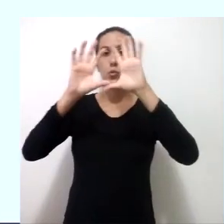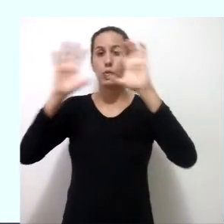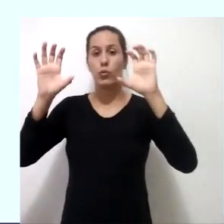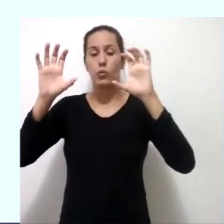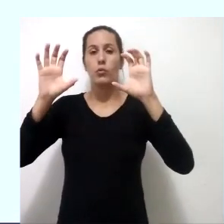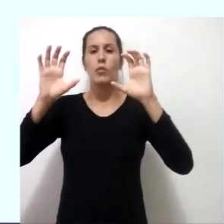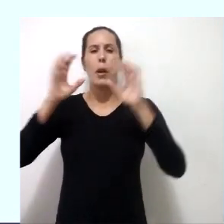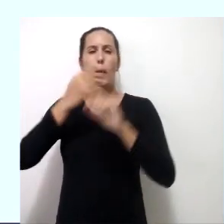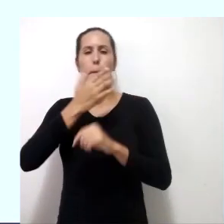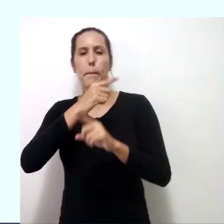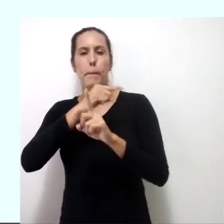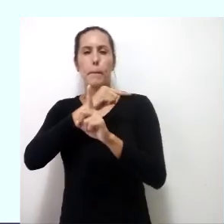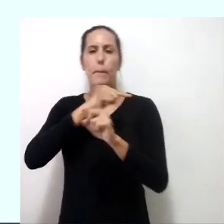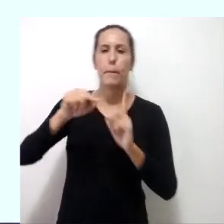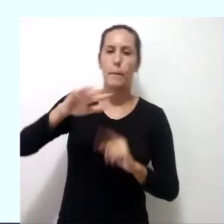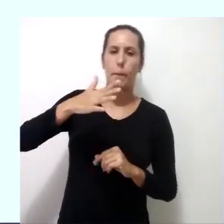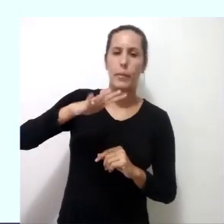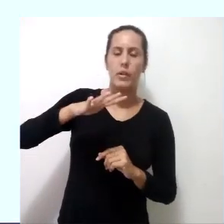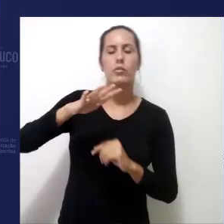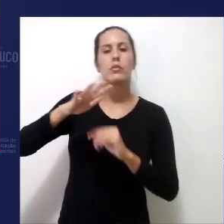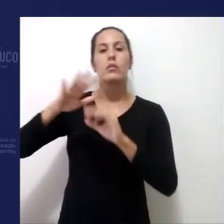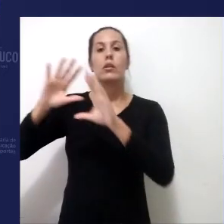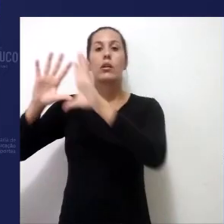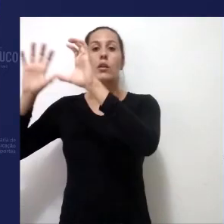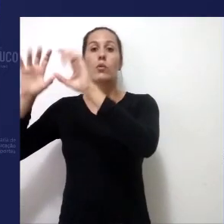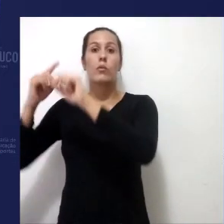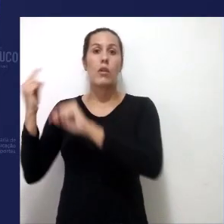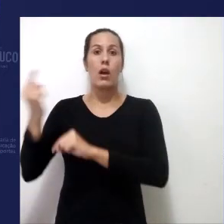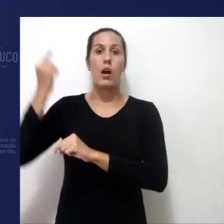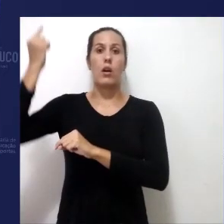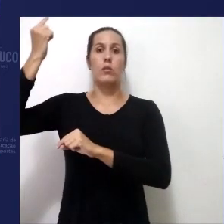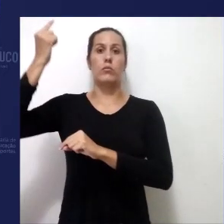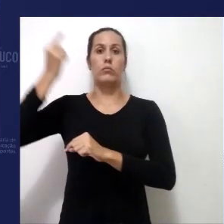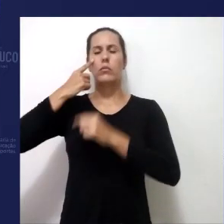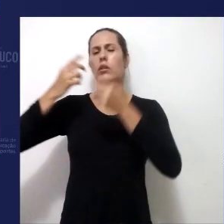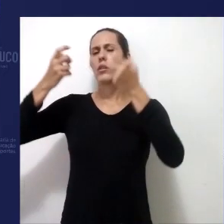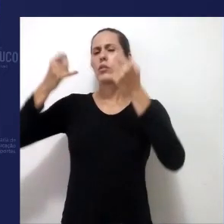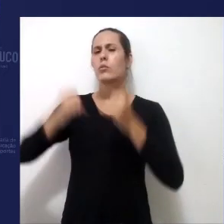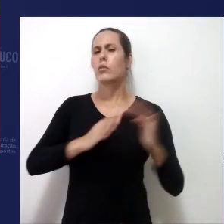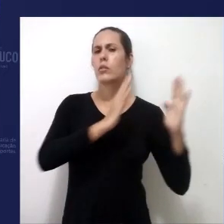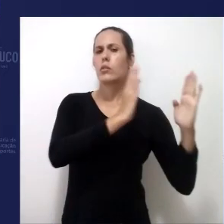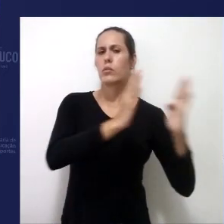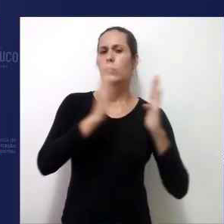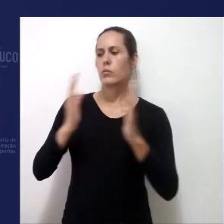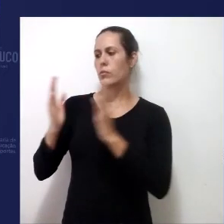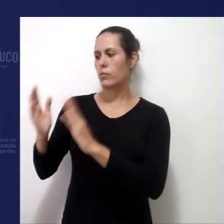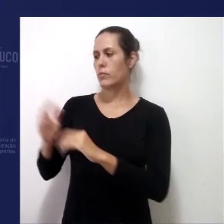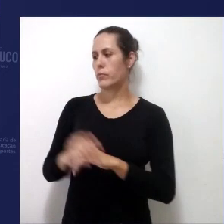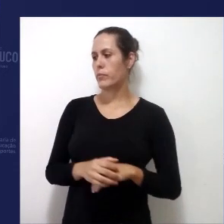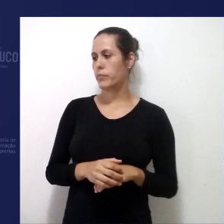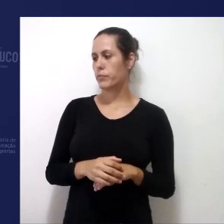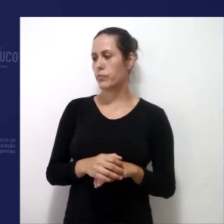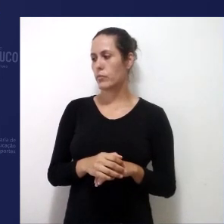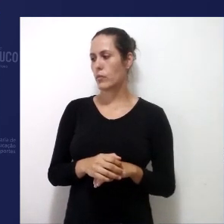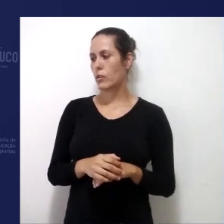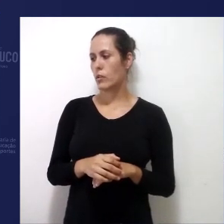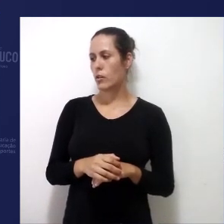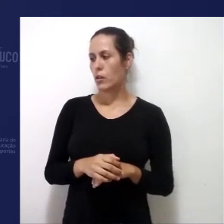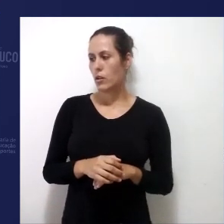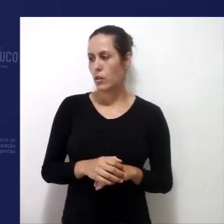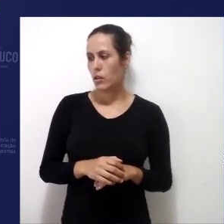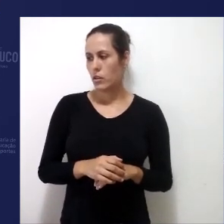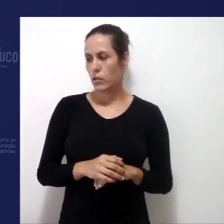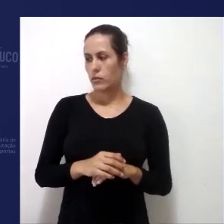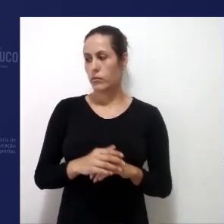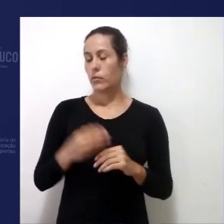em nuvens altas, né? E falando-se das nuvens, a gente tem a classe das nuvens